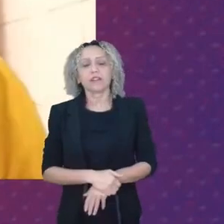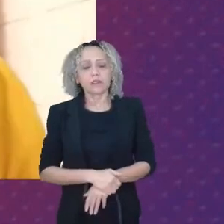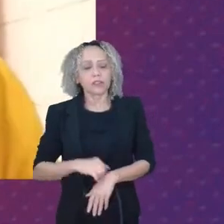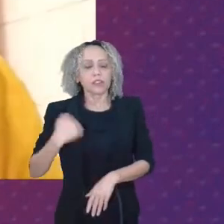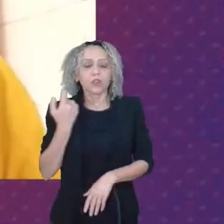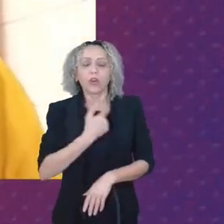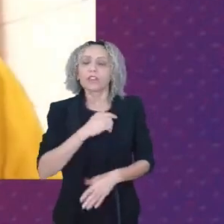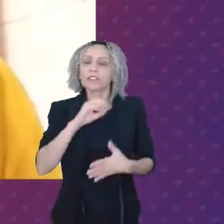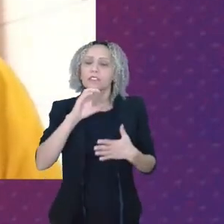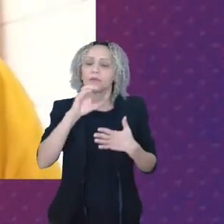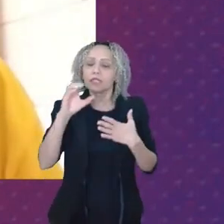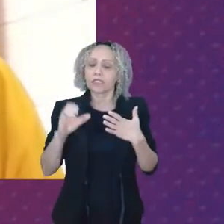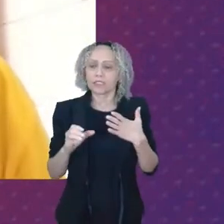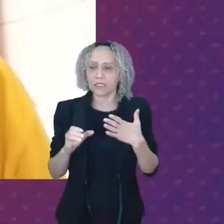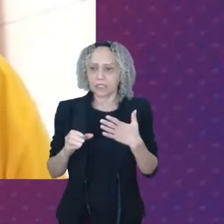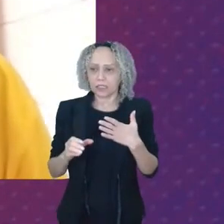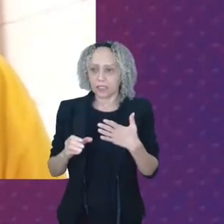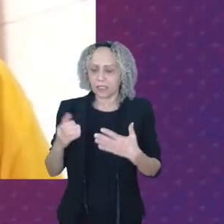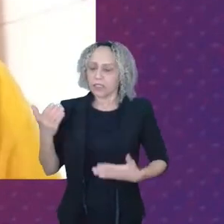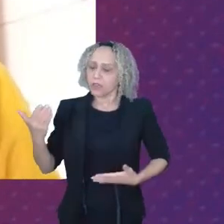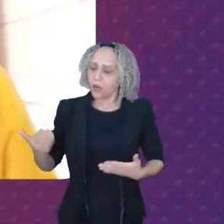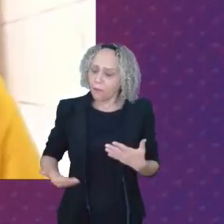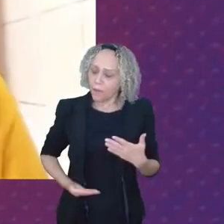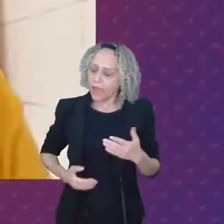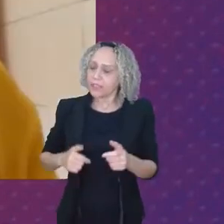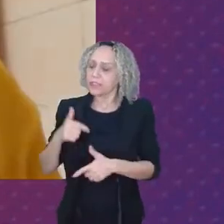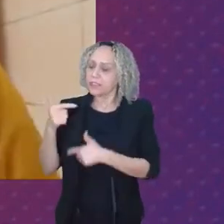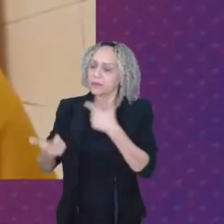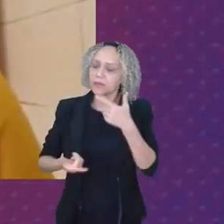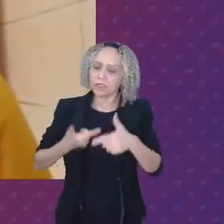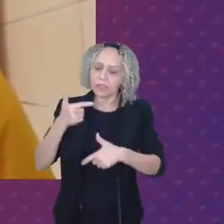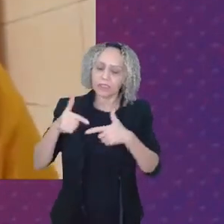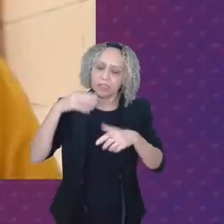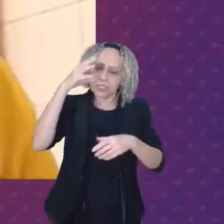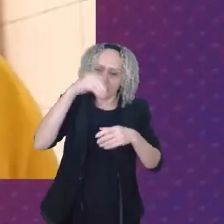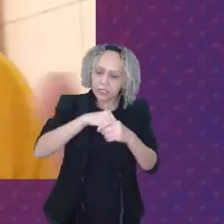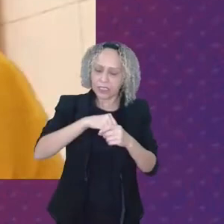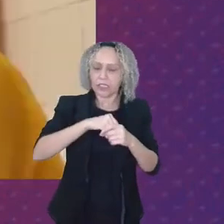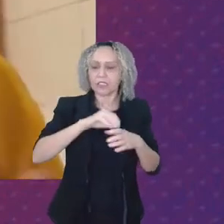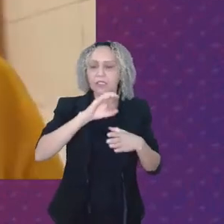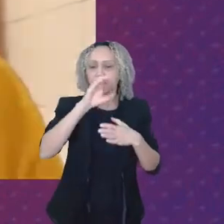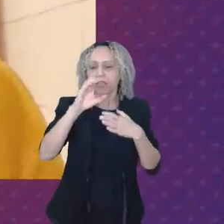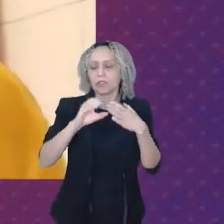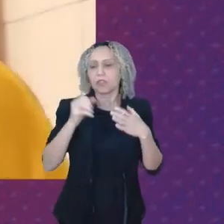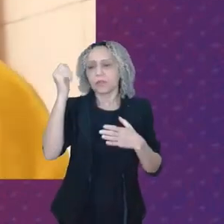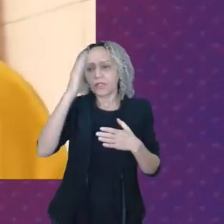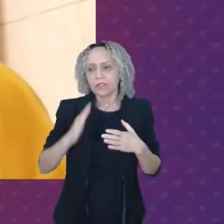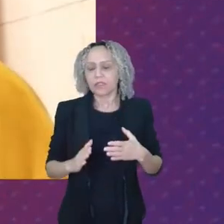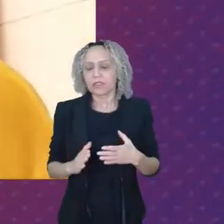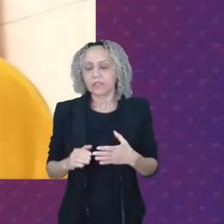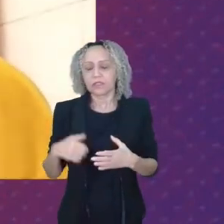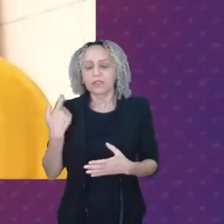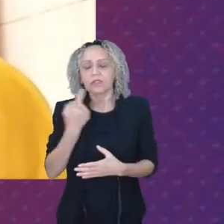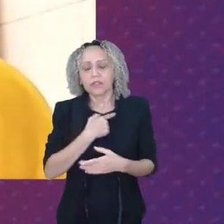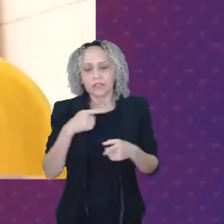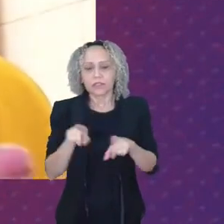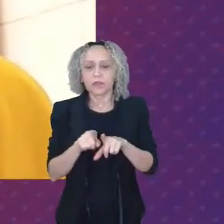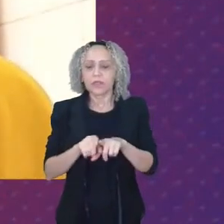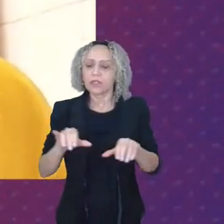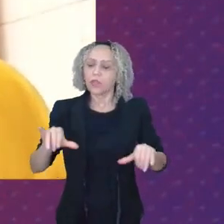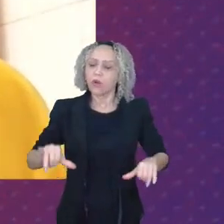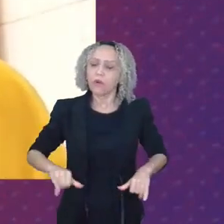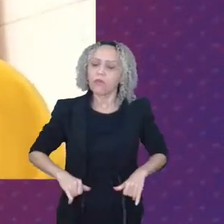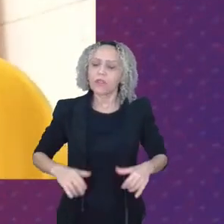estamos inseridas dentro da classe trabalhadora brasileira, claro que também sofremos com